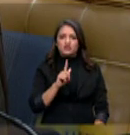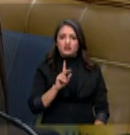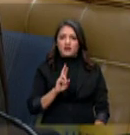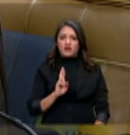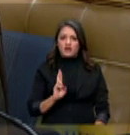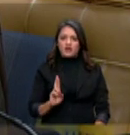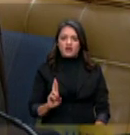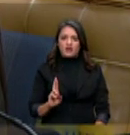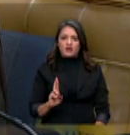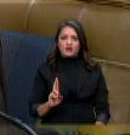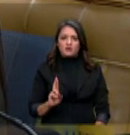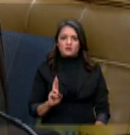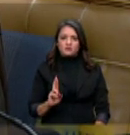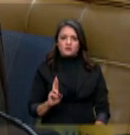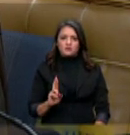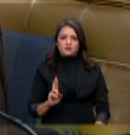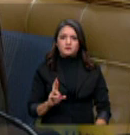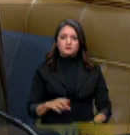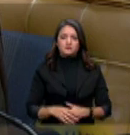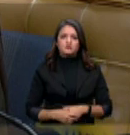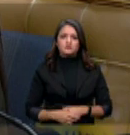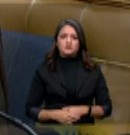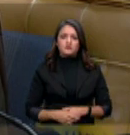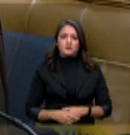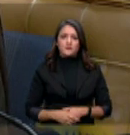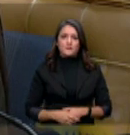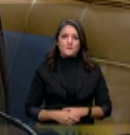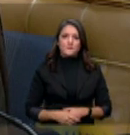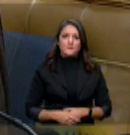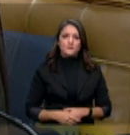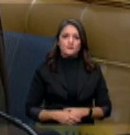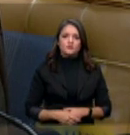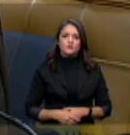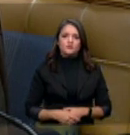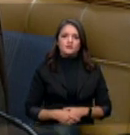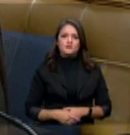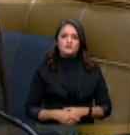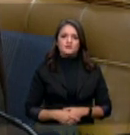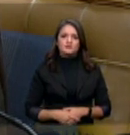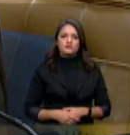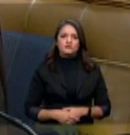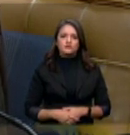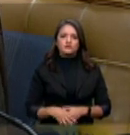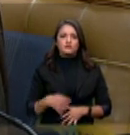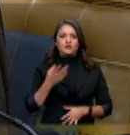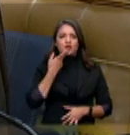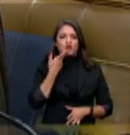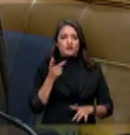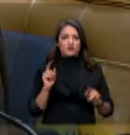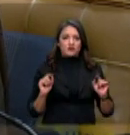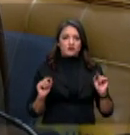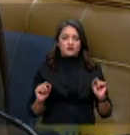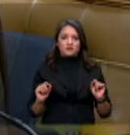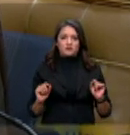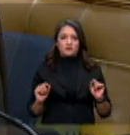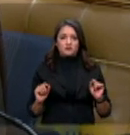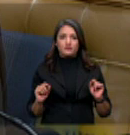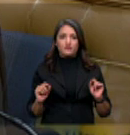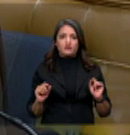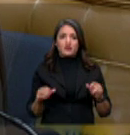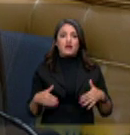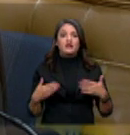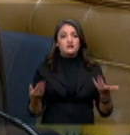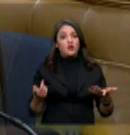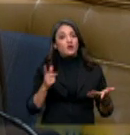República, páginas 3 do documento eletrônico 117, que diz o seguinte, entre aspas, não obstante o